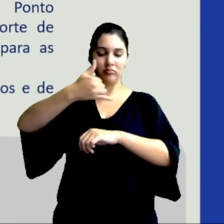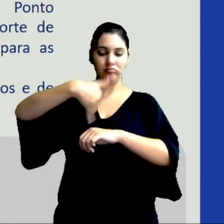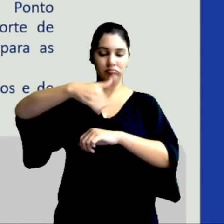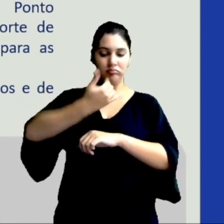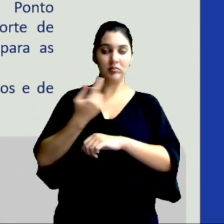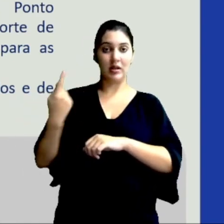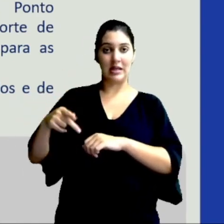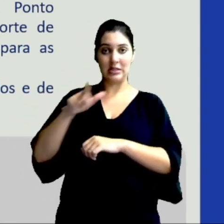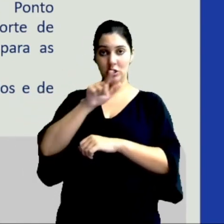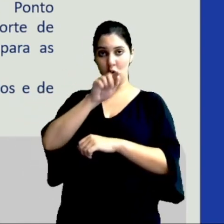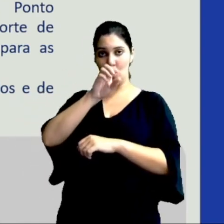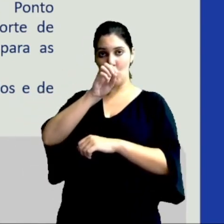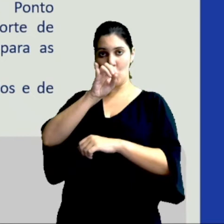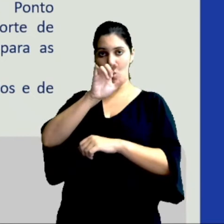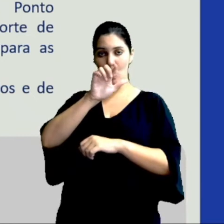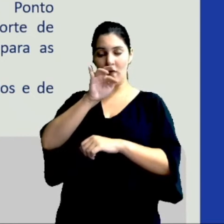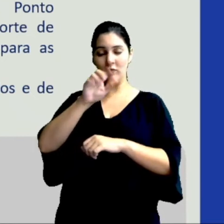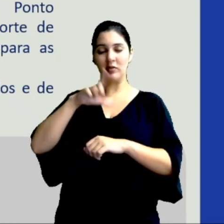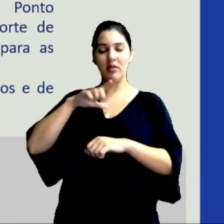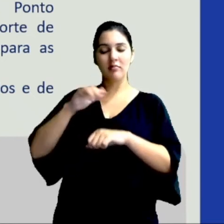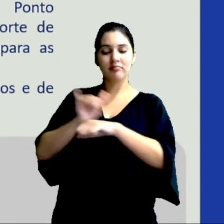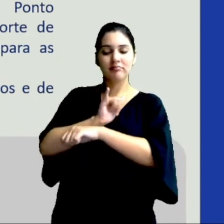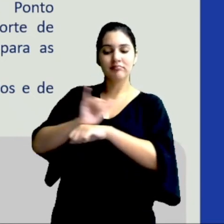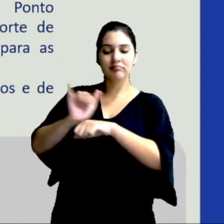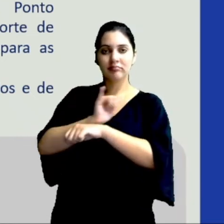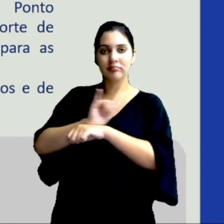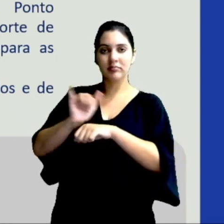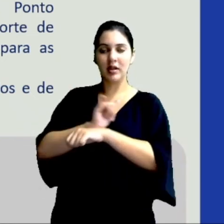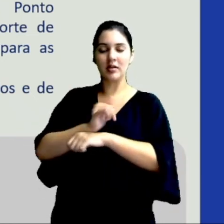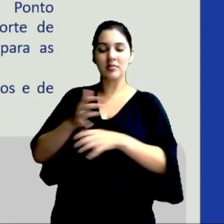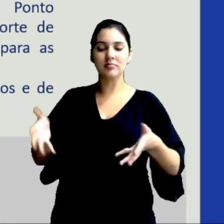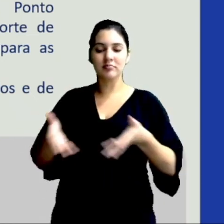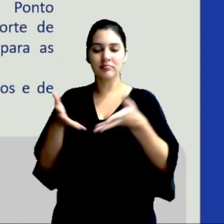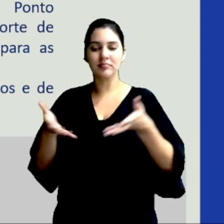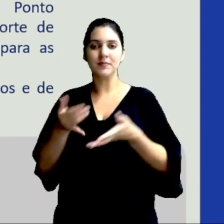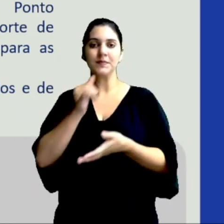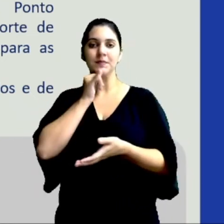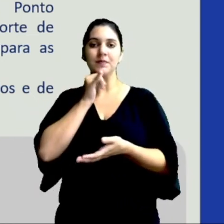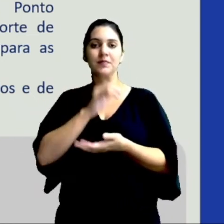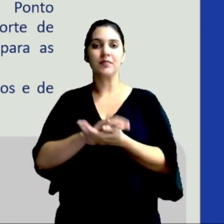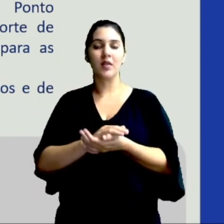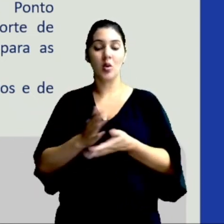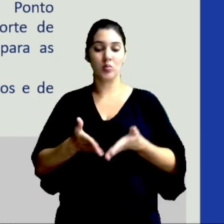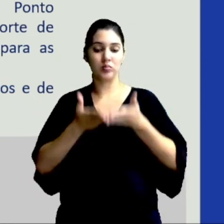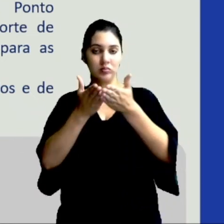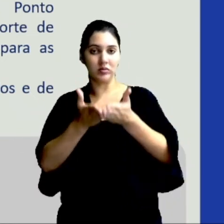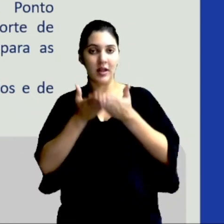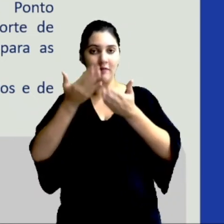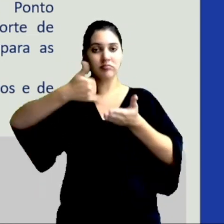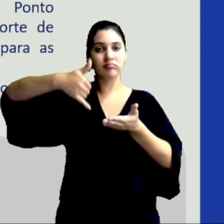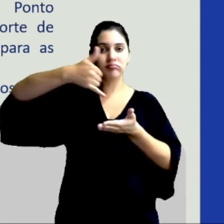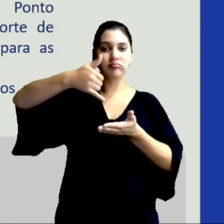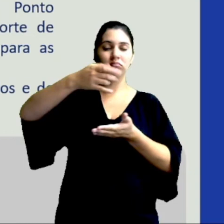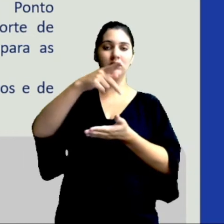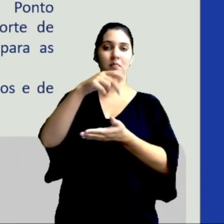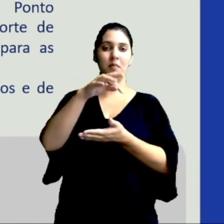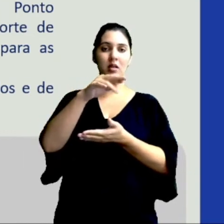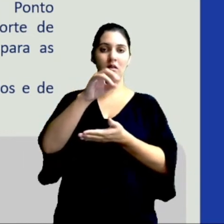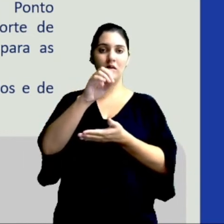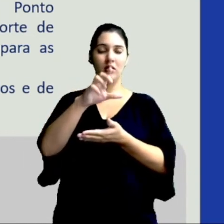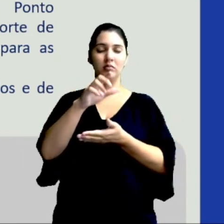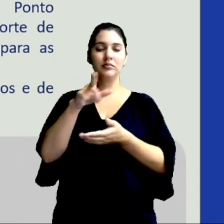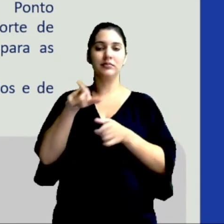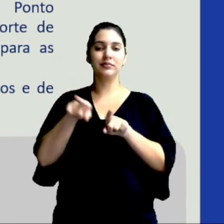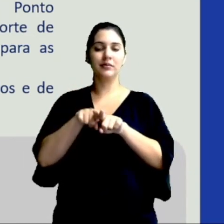uma questão estratégica, né, por onde vai ser escoado, através, né, daquele navio petroleiro, grande parte